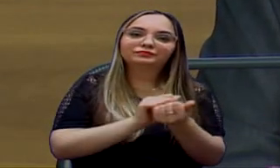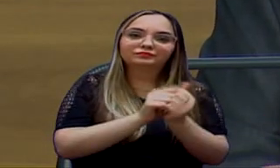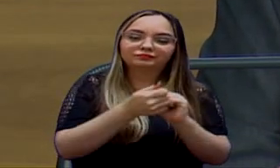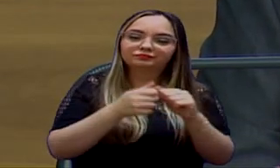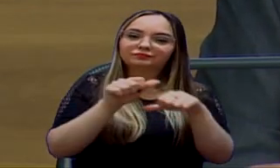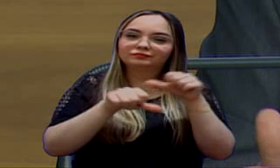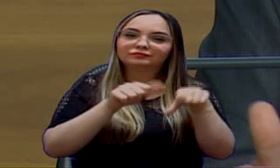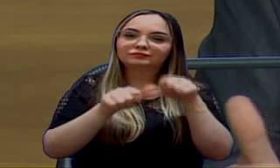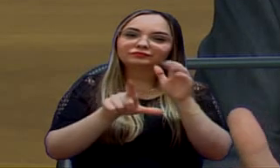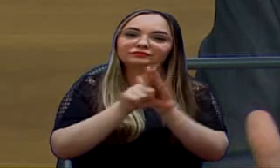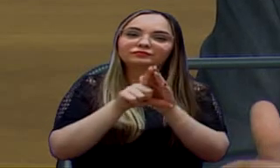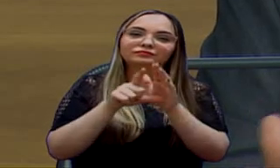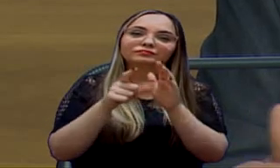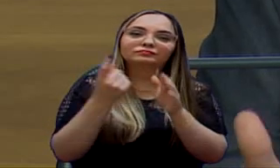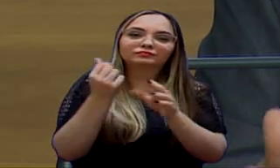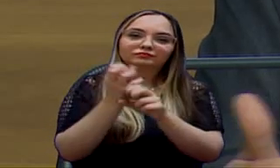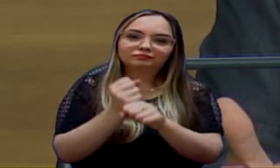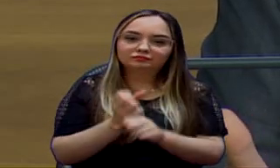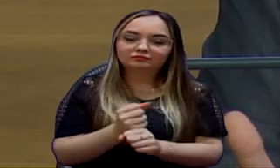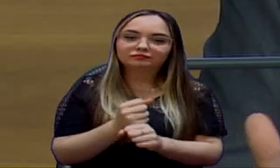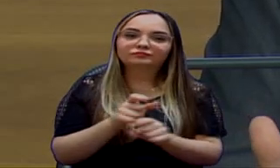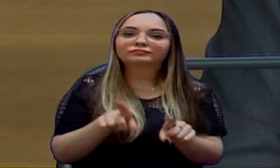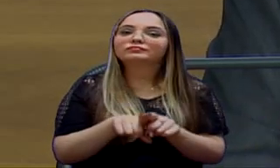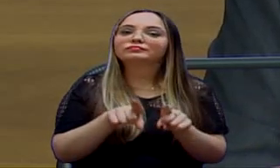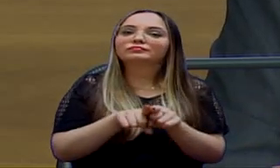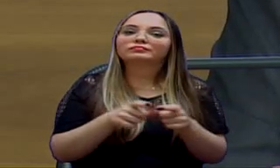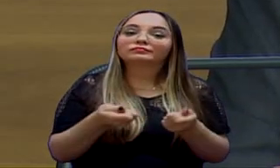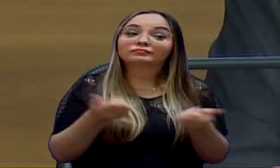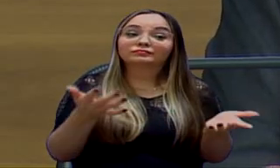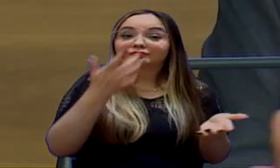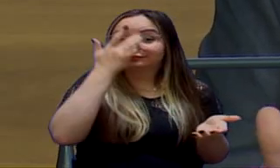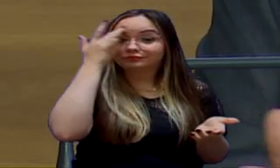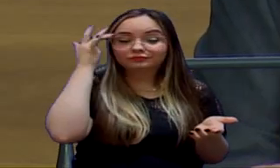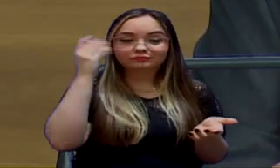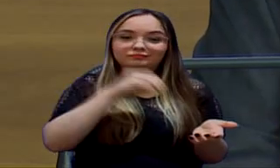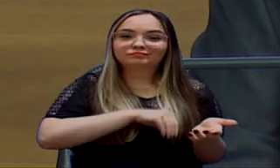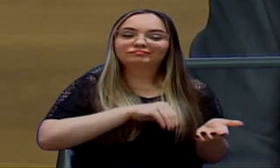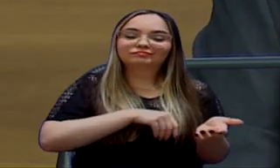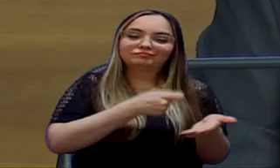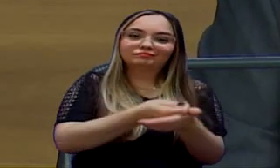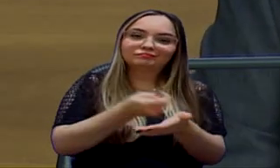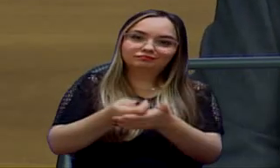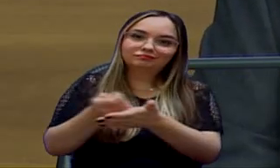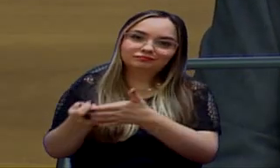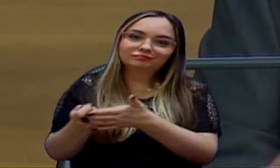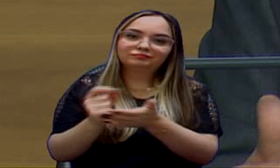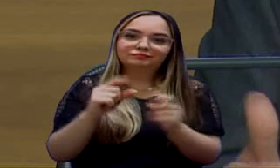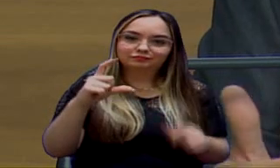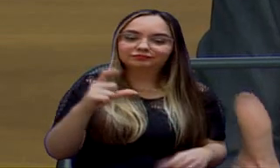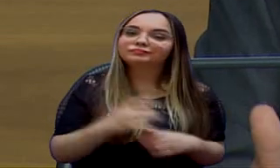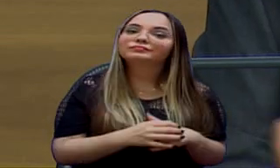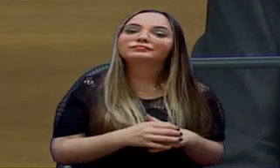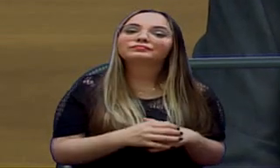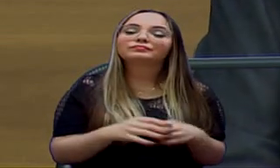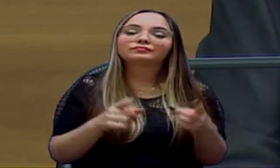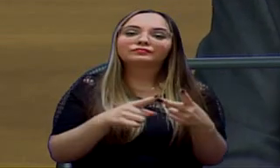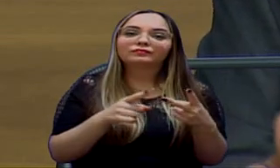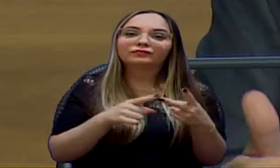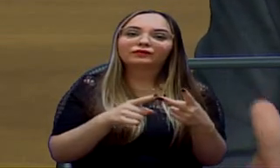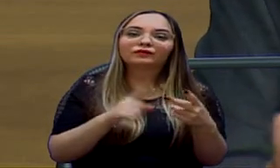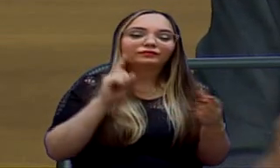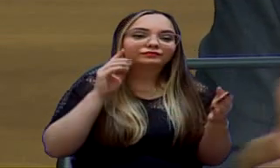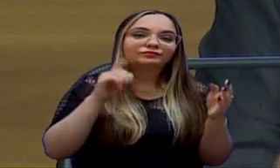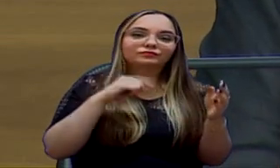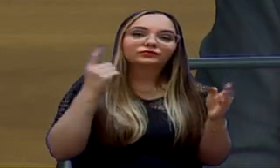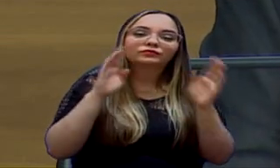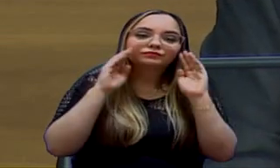tributária autorização para aumento da despesa de pessoal 2 das metas e prioridade da administração são